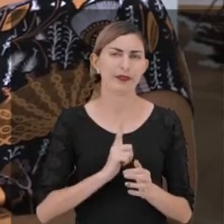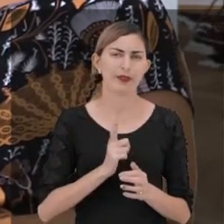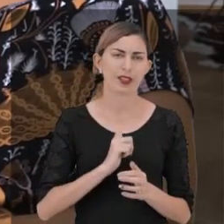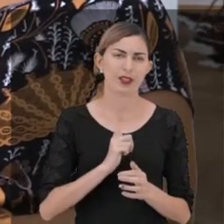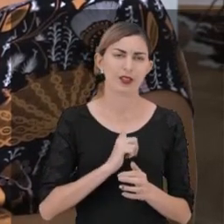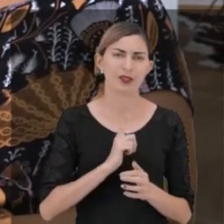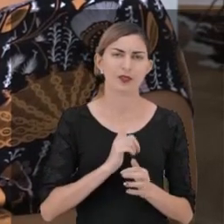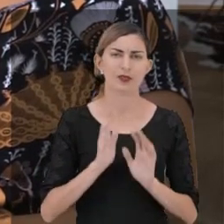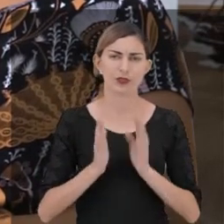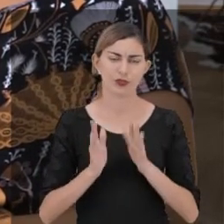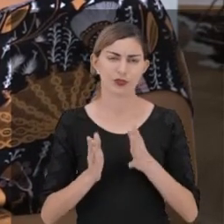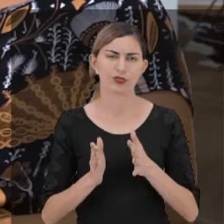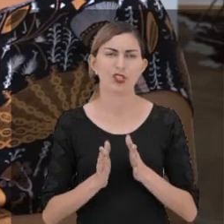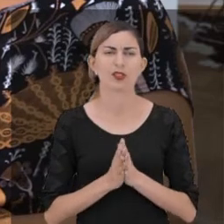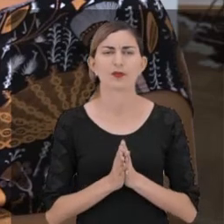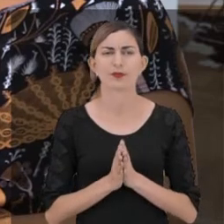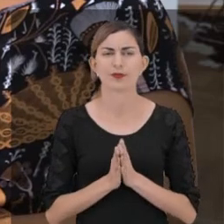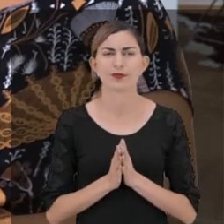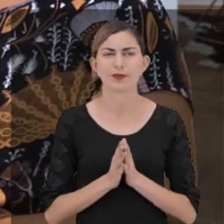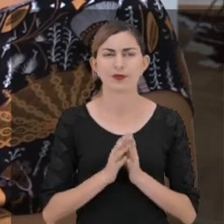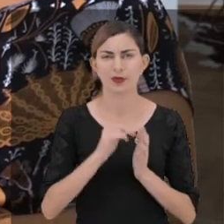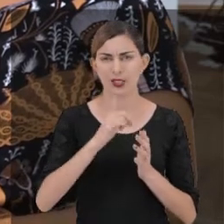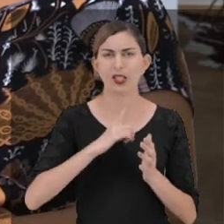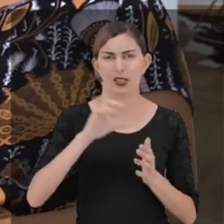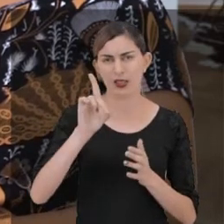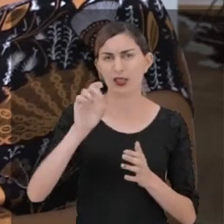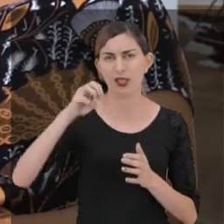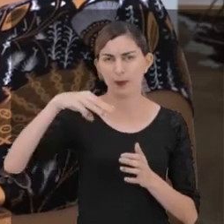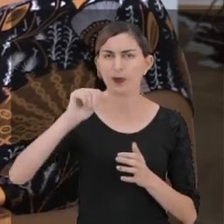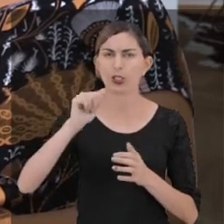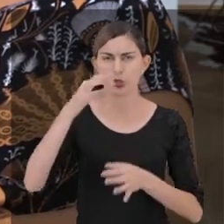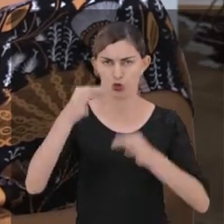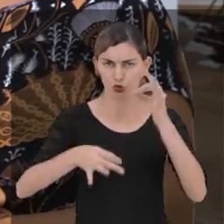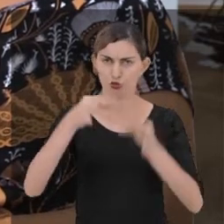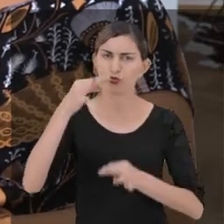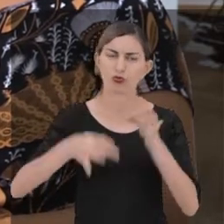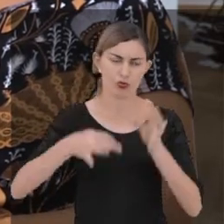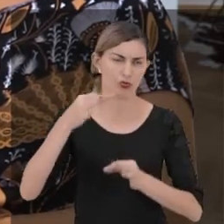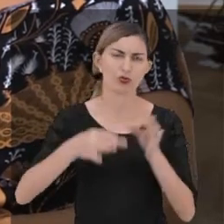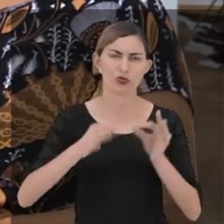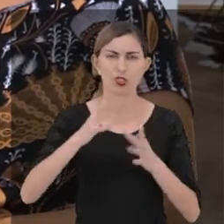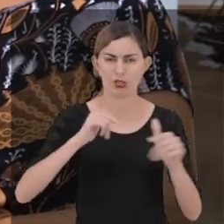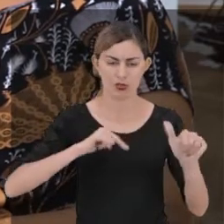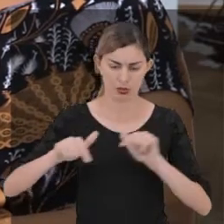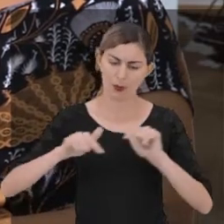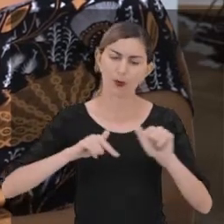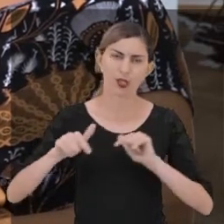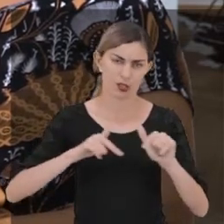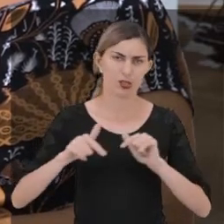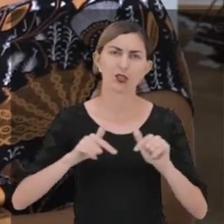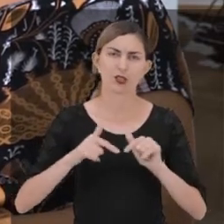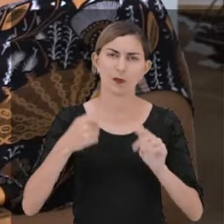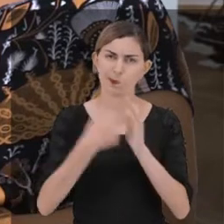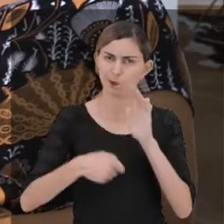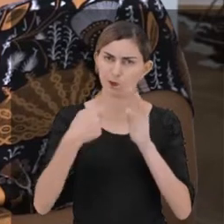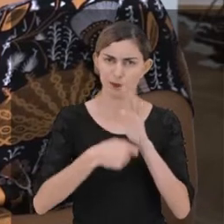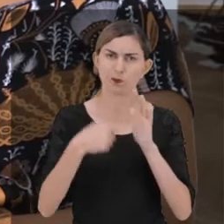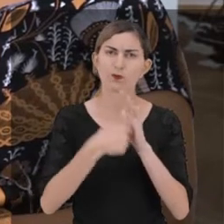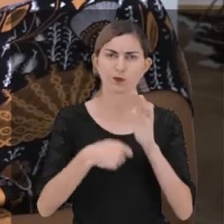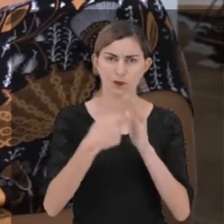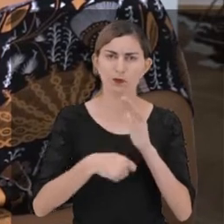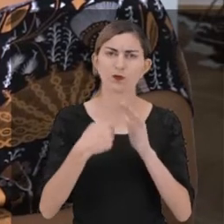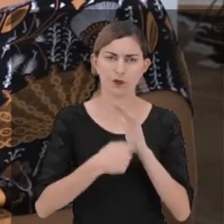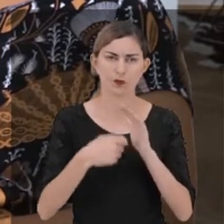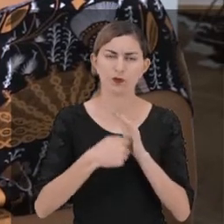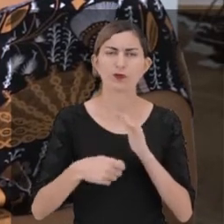Existe já uma demanda judicial, os trabalhadores estão pleiteando